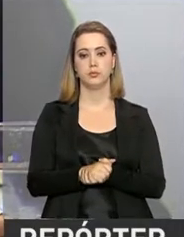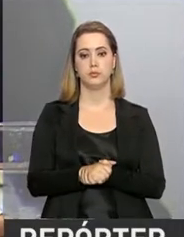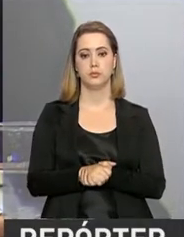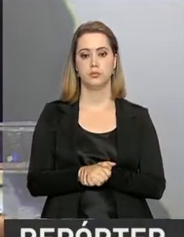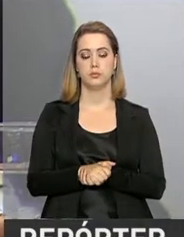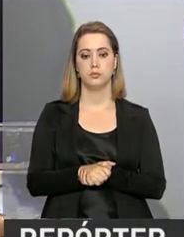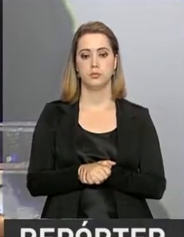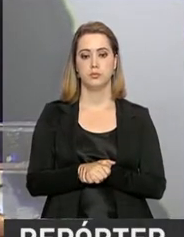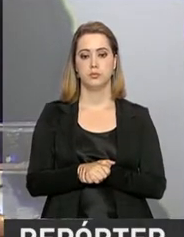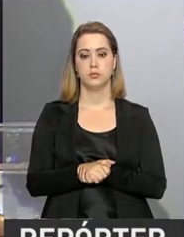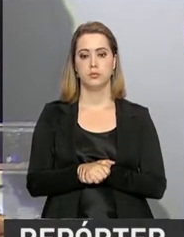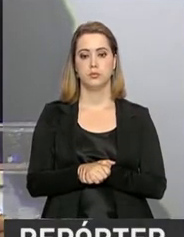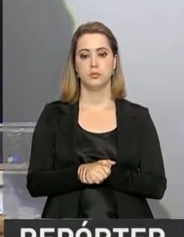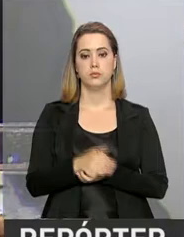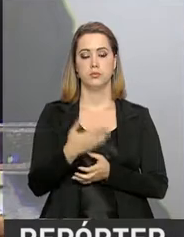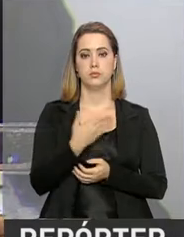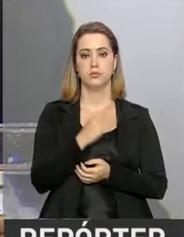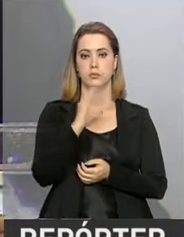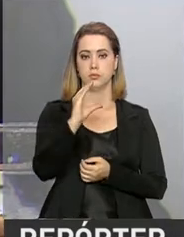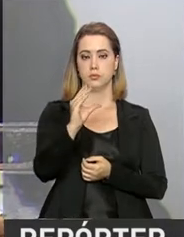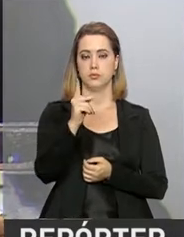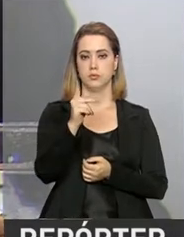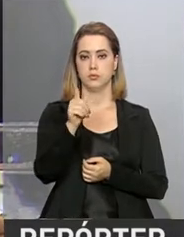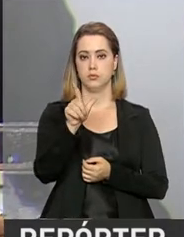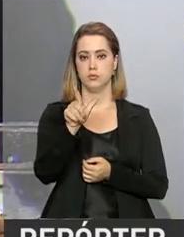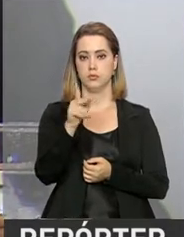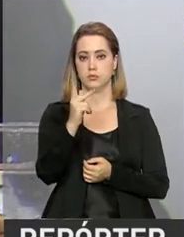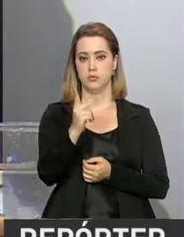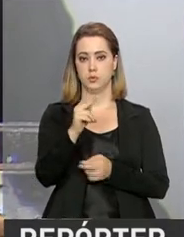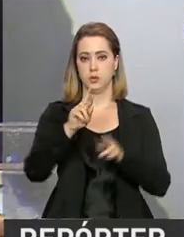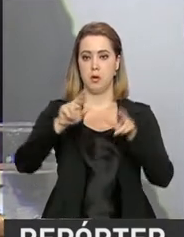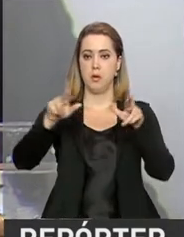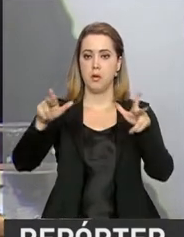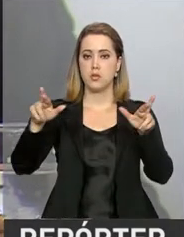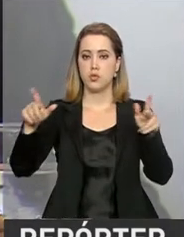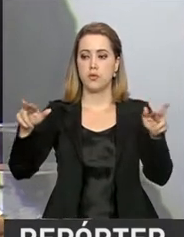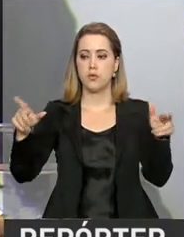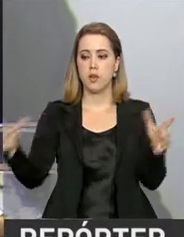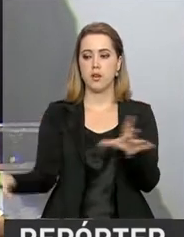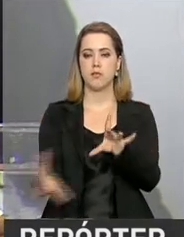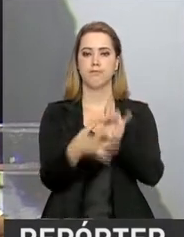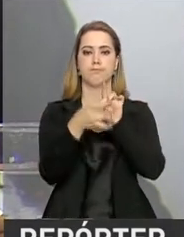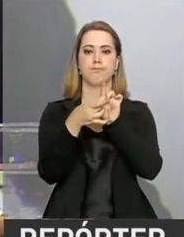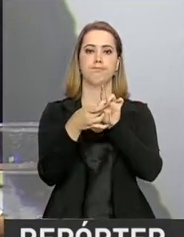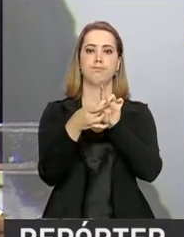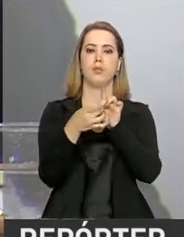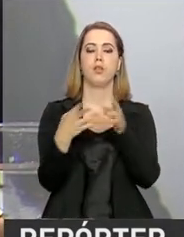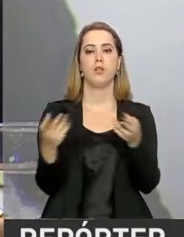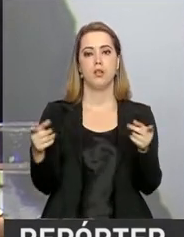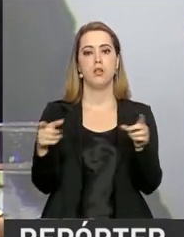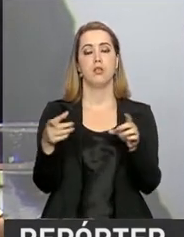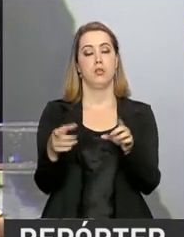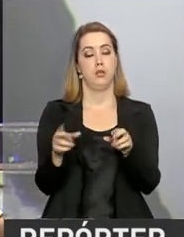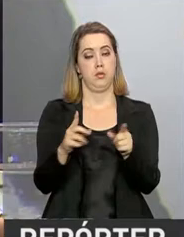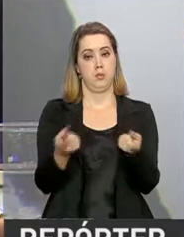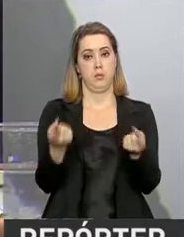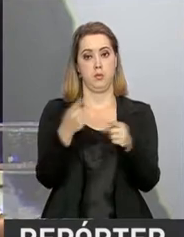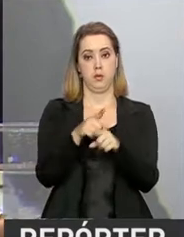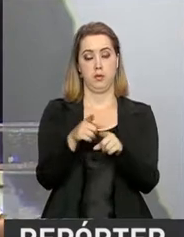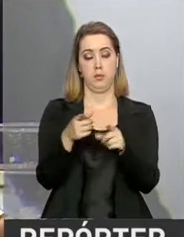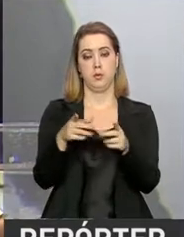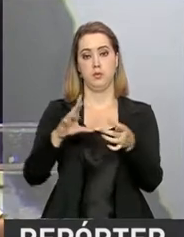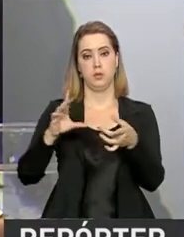da cplp é a pluralidade na unidade ea unidade na pluralidade